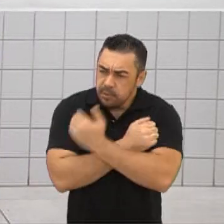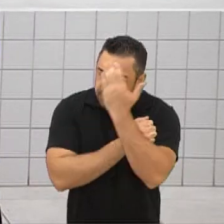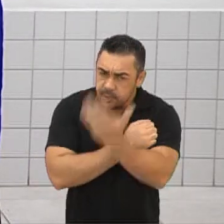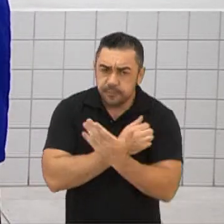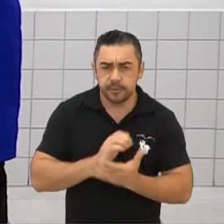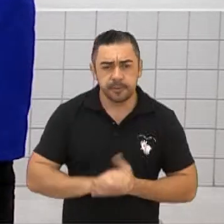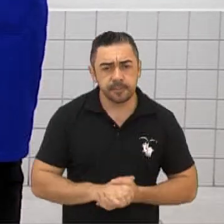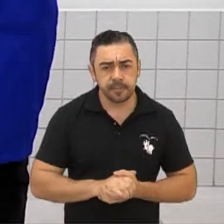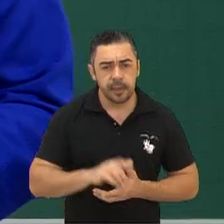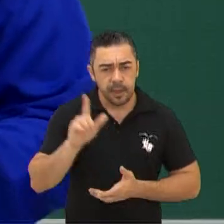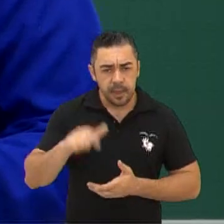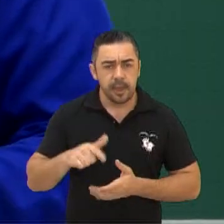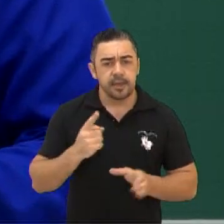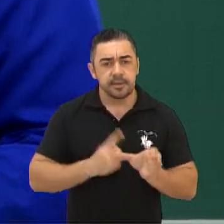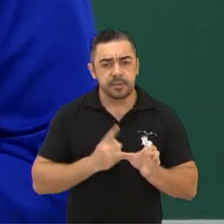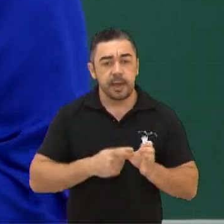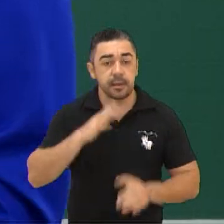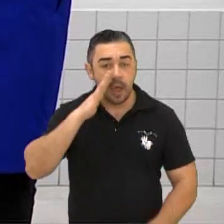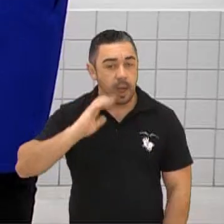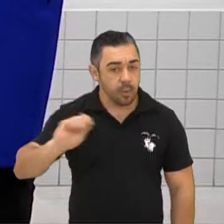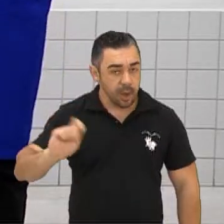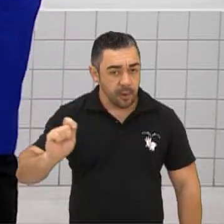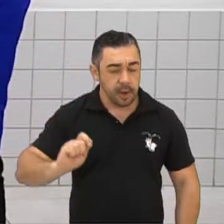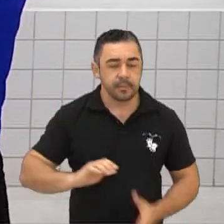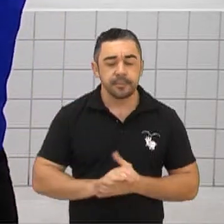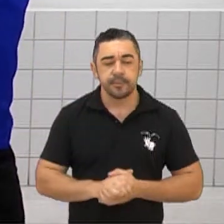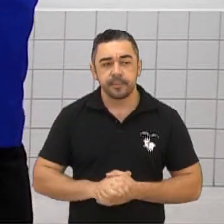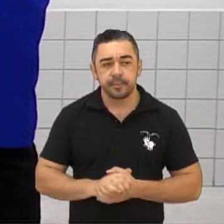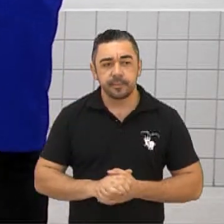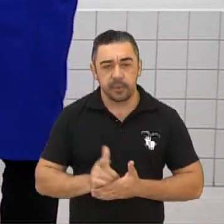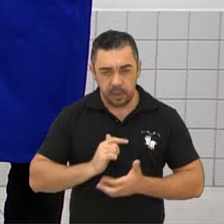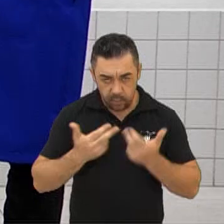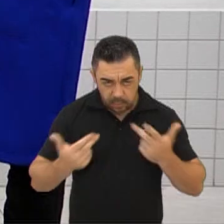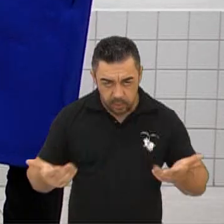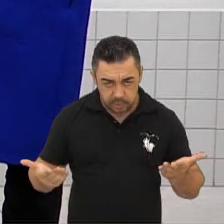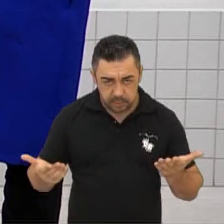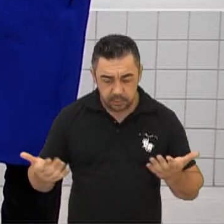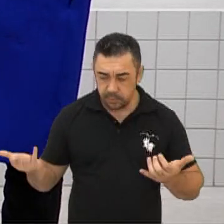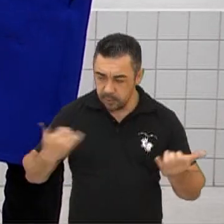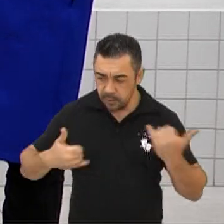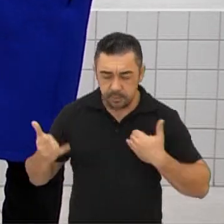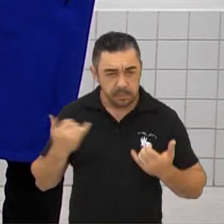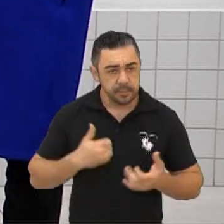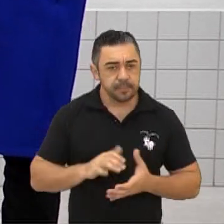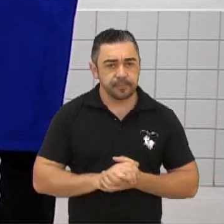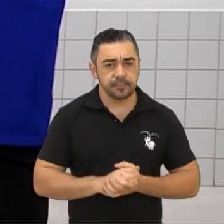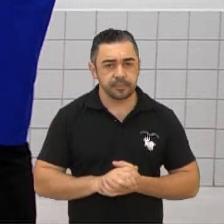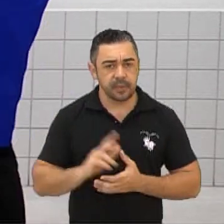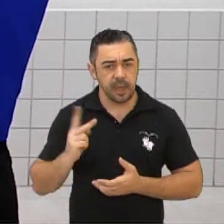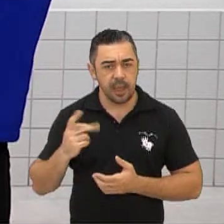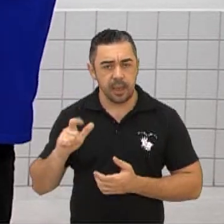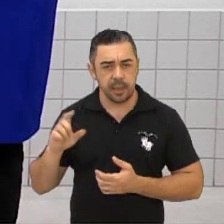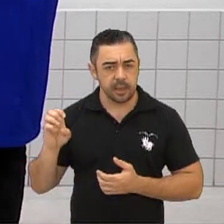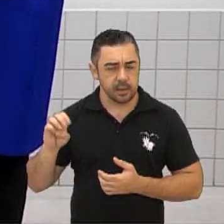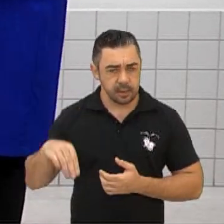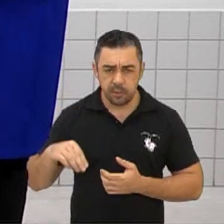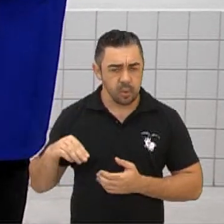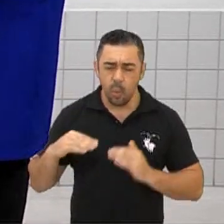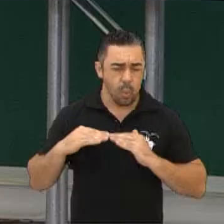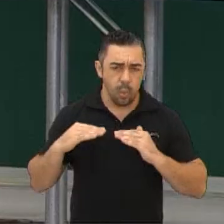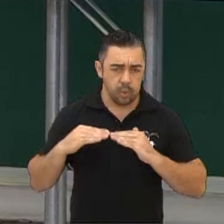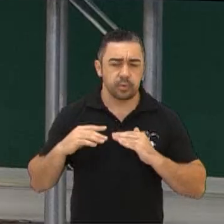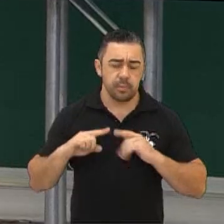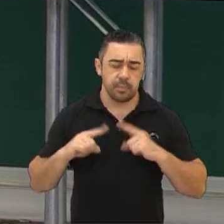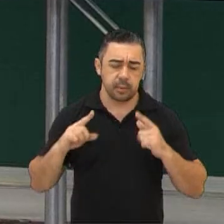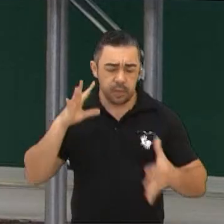você aí. Acho que é de Araucária. Nicolas, um grande abraço. E aí, tem alguma coisa aí? Então, a Ellen está falando assim, eu não concordo muito, mas tem lógica. É